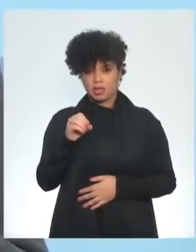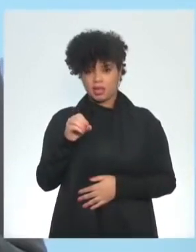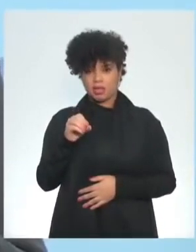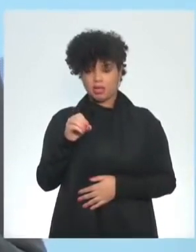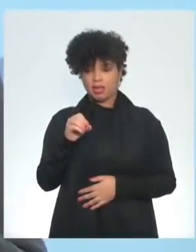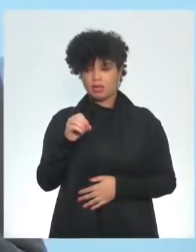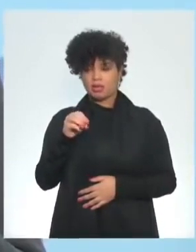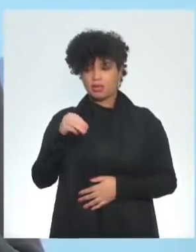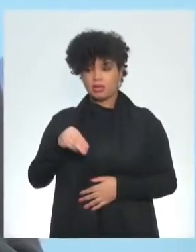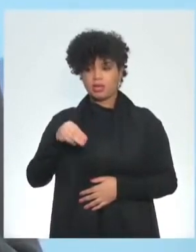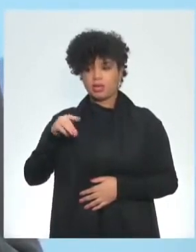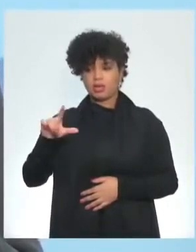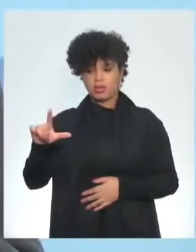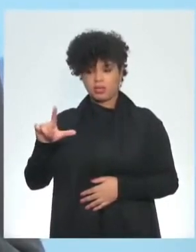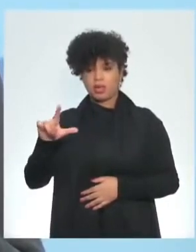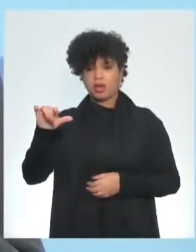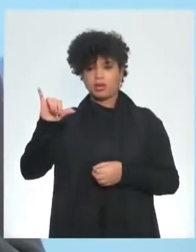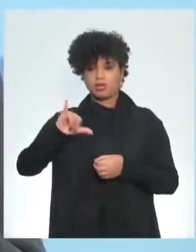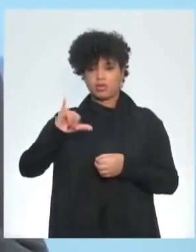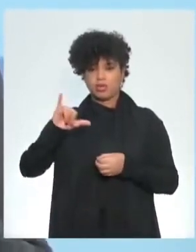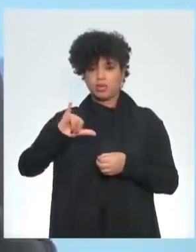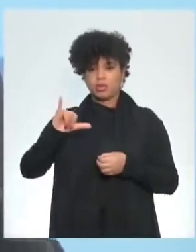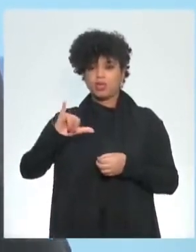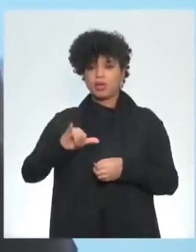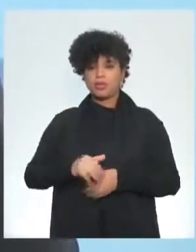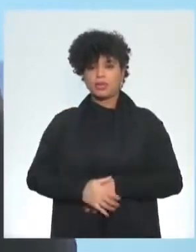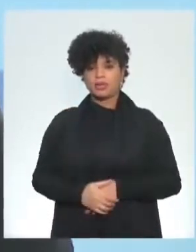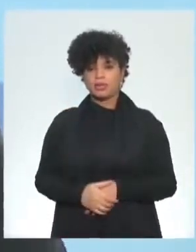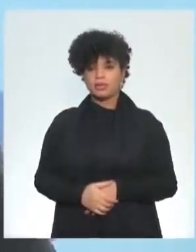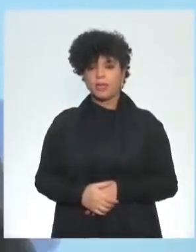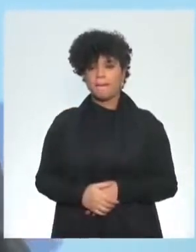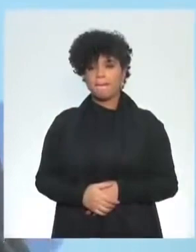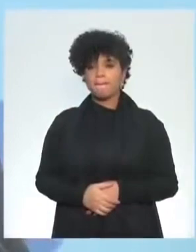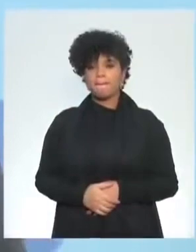eu vou colocar 70 aqui, 70 ml.